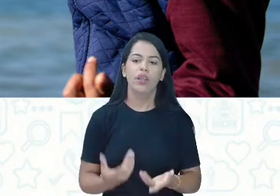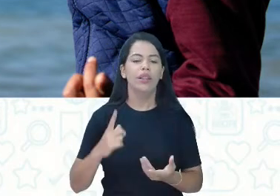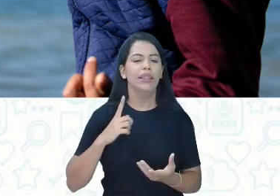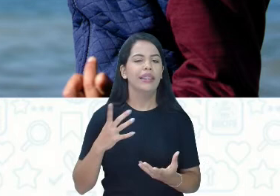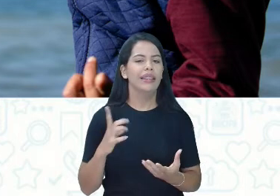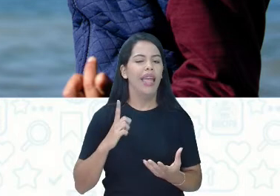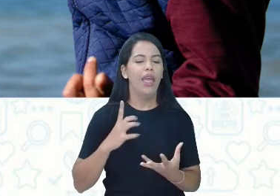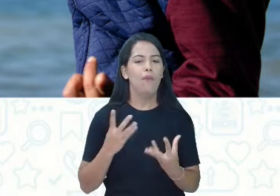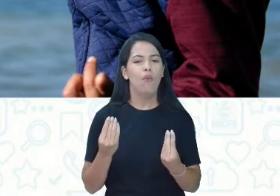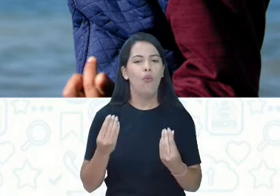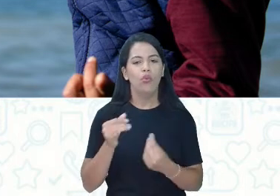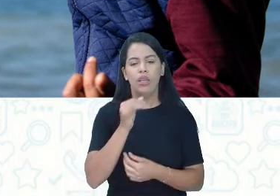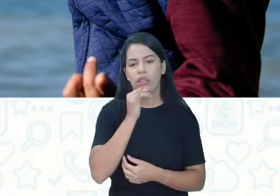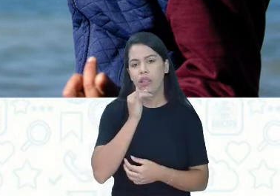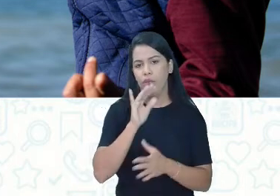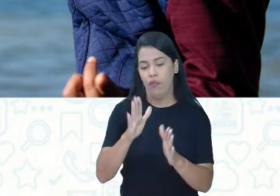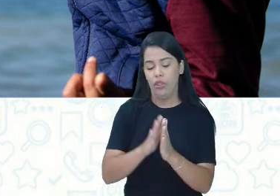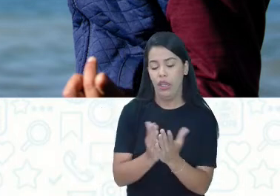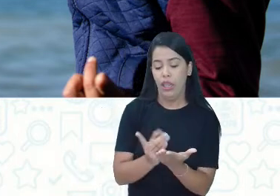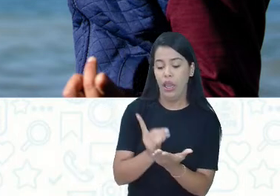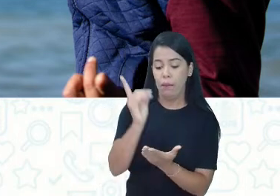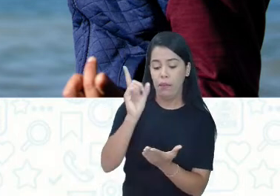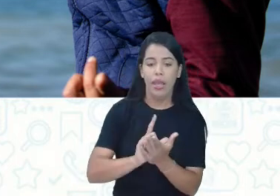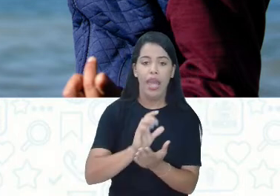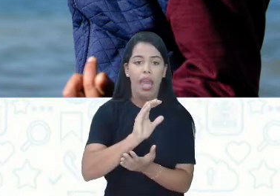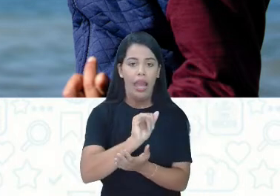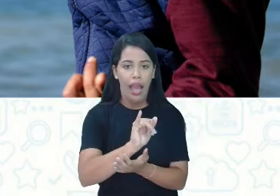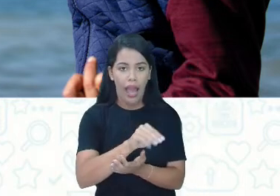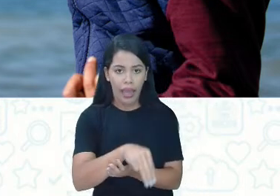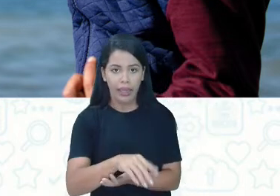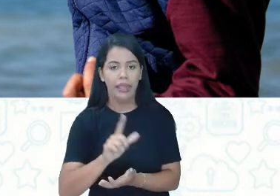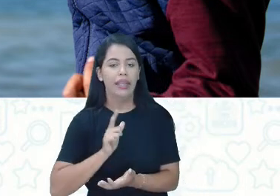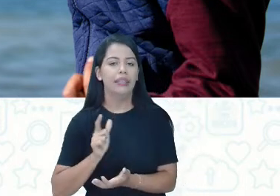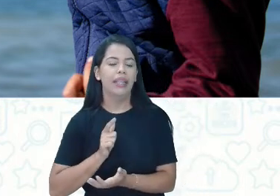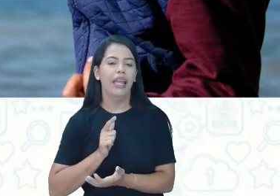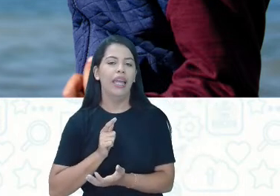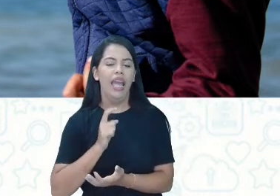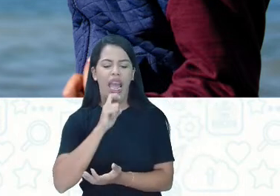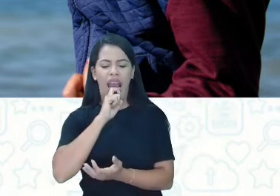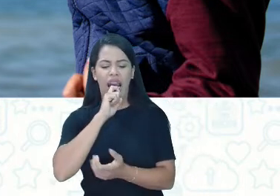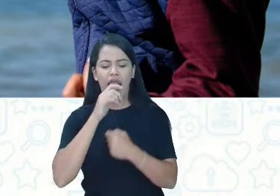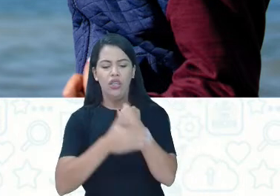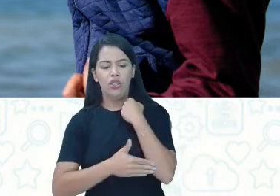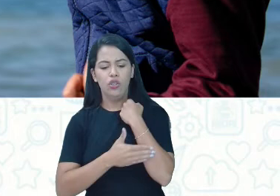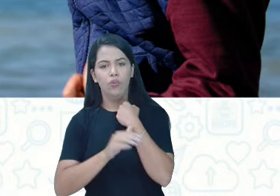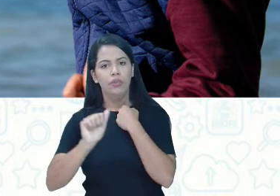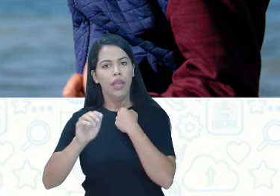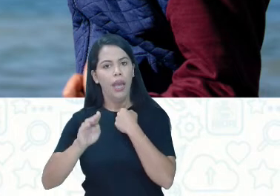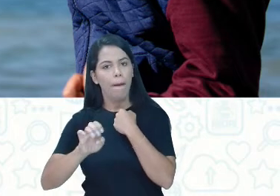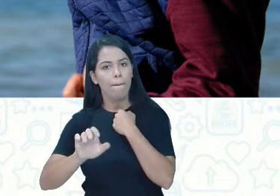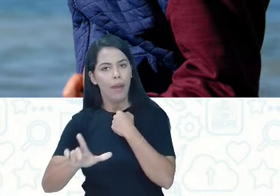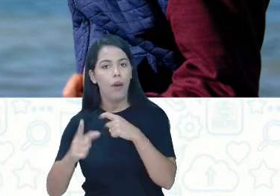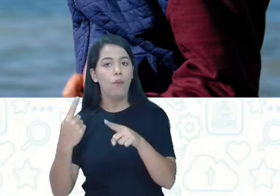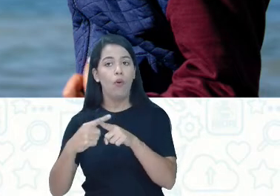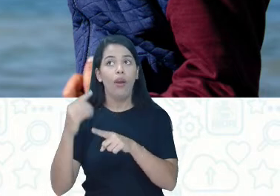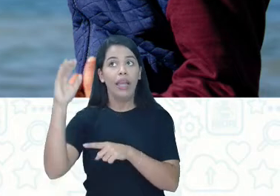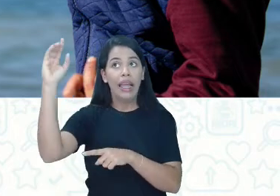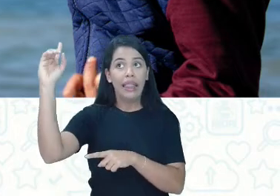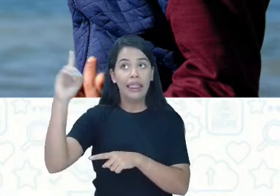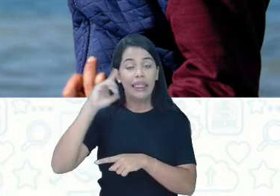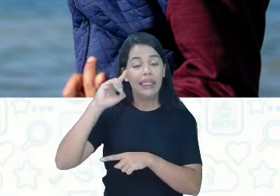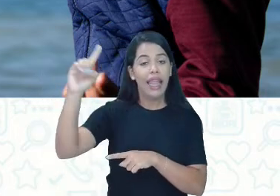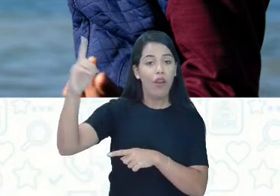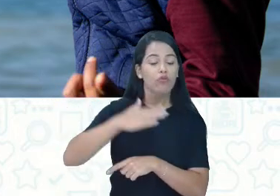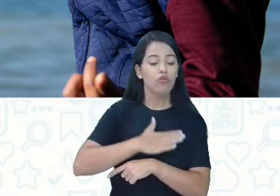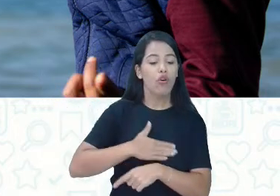minha gente. Na Bíblia, por exemplo, Caim sente inveja e ciúmes de Abel, já que Deus acaba gostando muito da oferta de carne feita